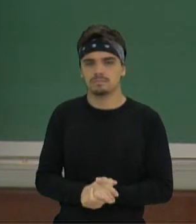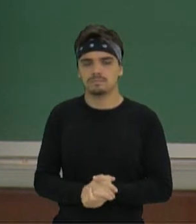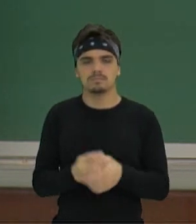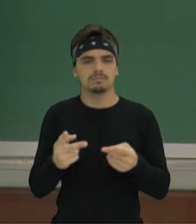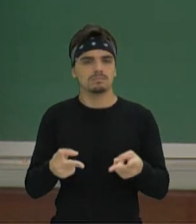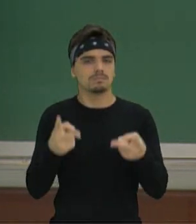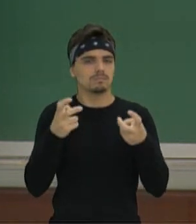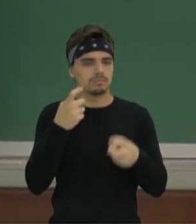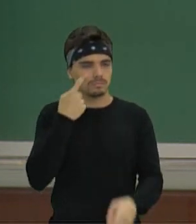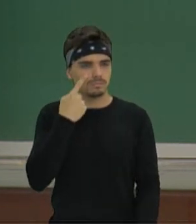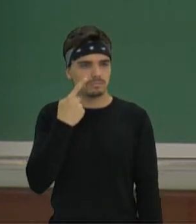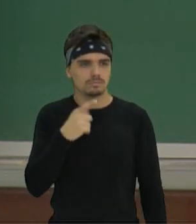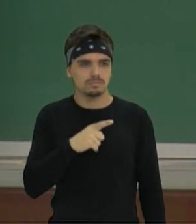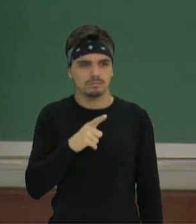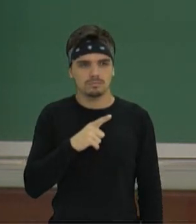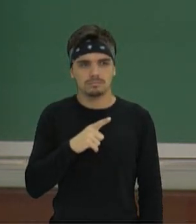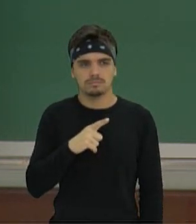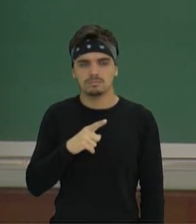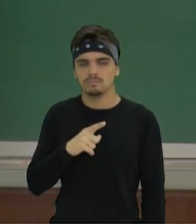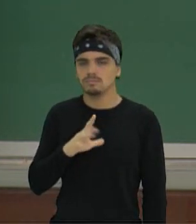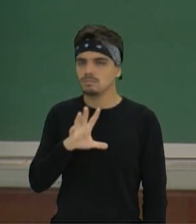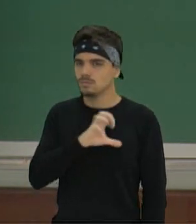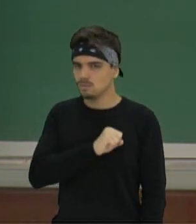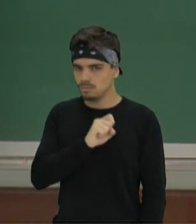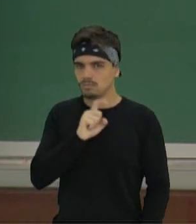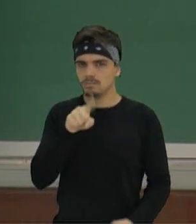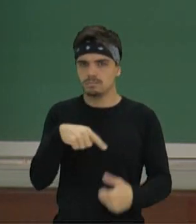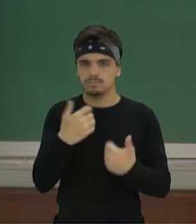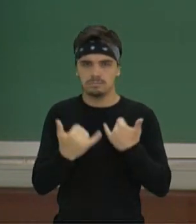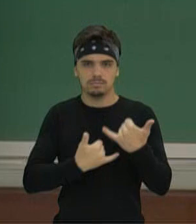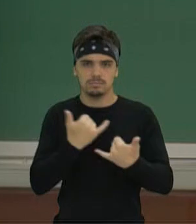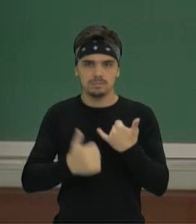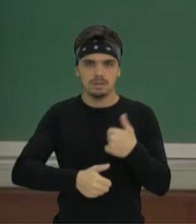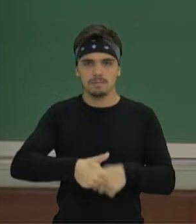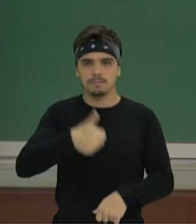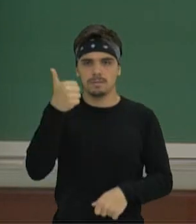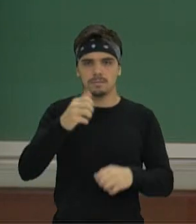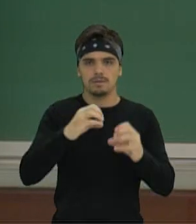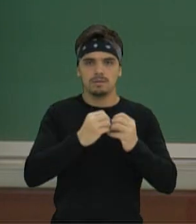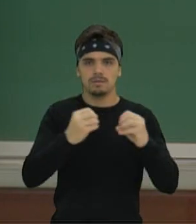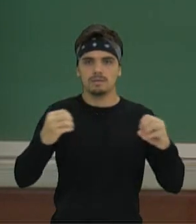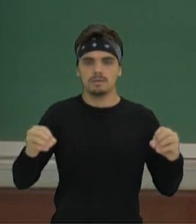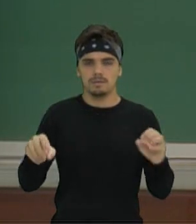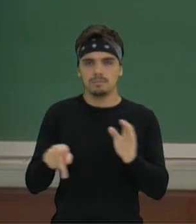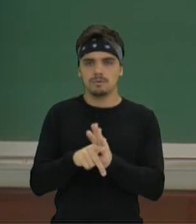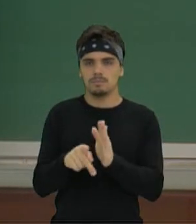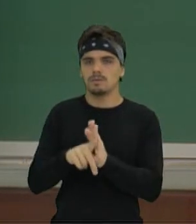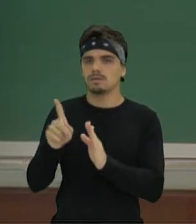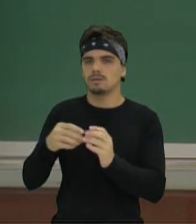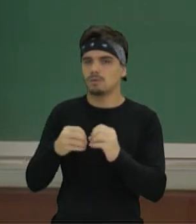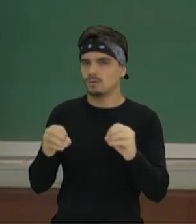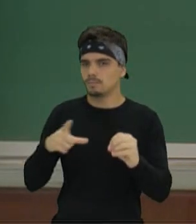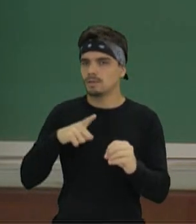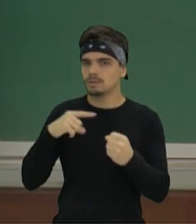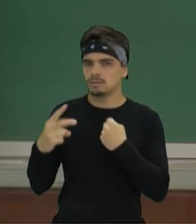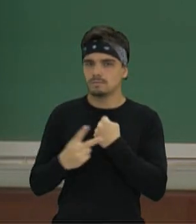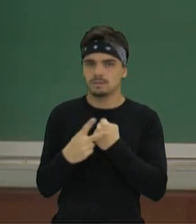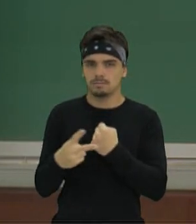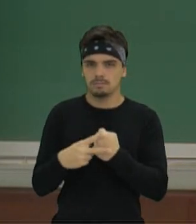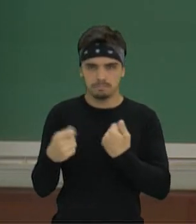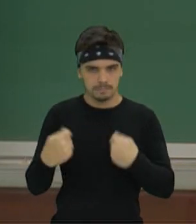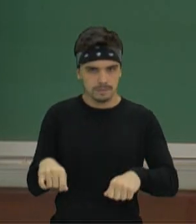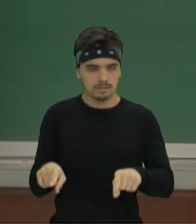Preste atenção. Love is a game. O amor é um jogo. Essa é a primeira oração. Lembrando que para ser uma oração tem que ter verbo. A